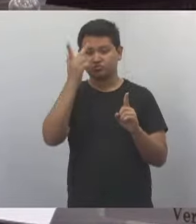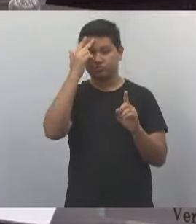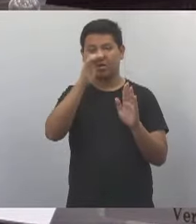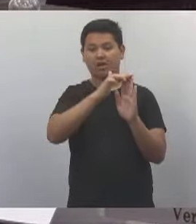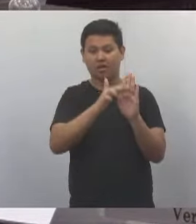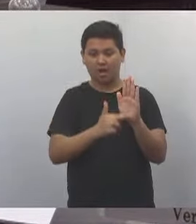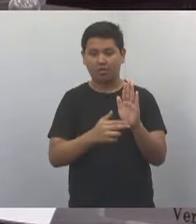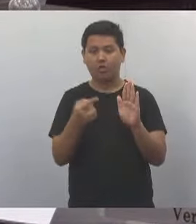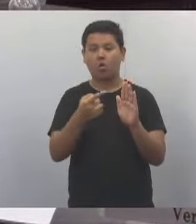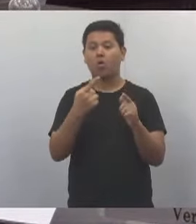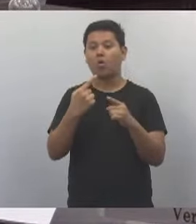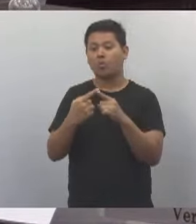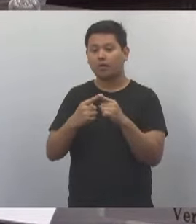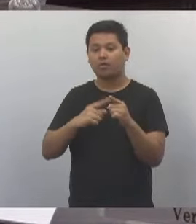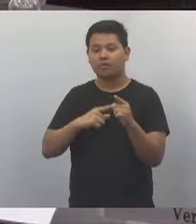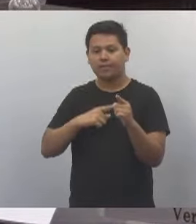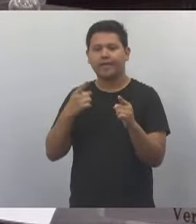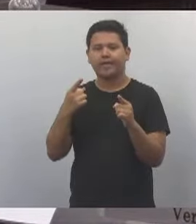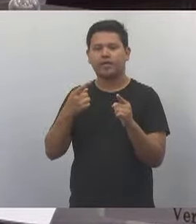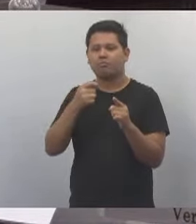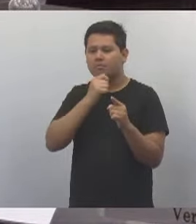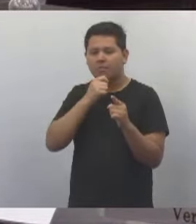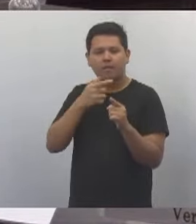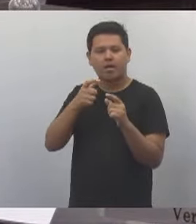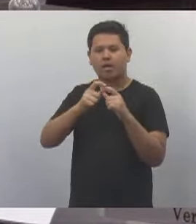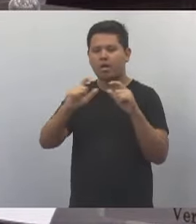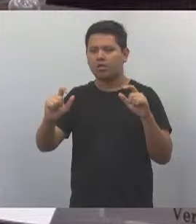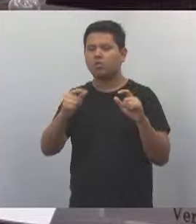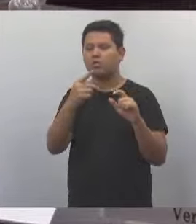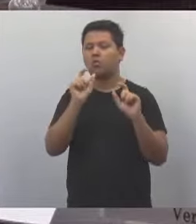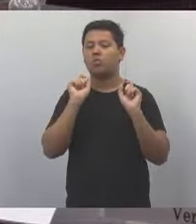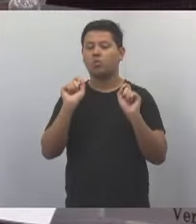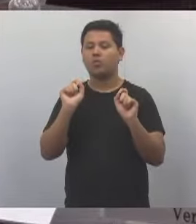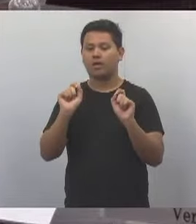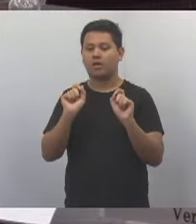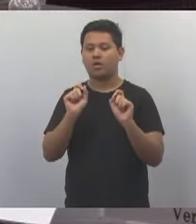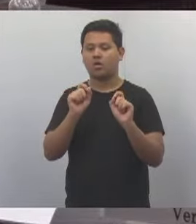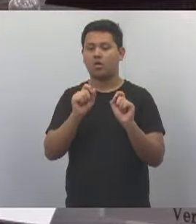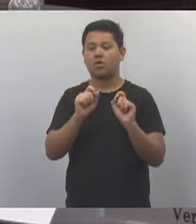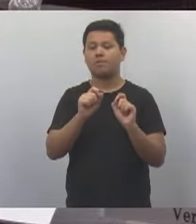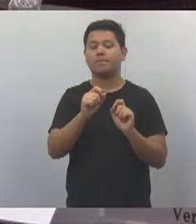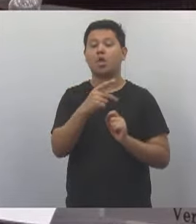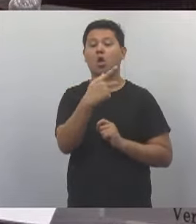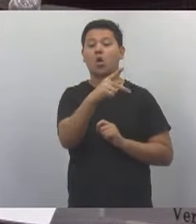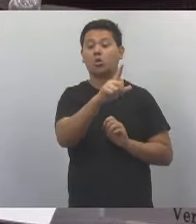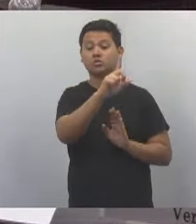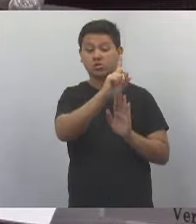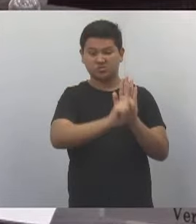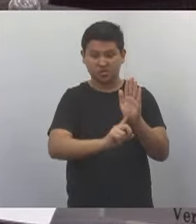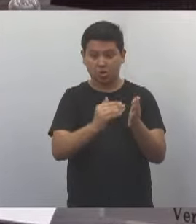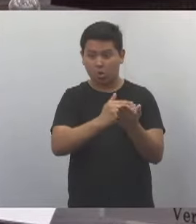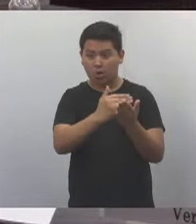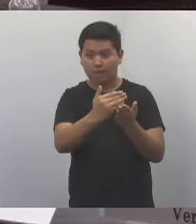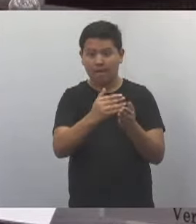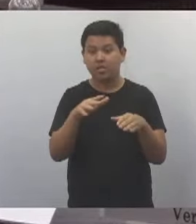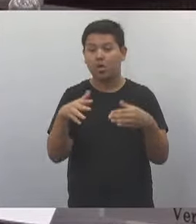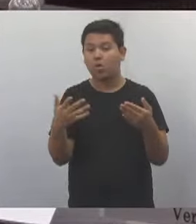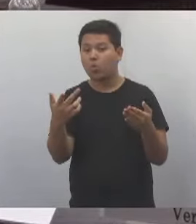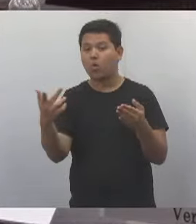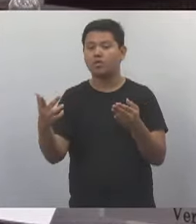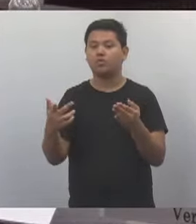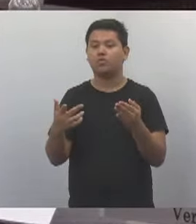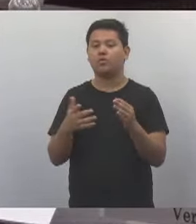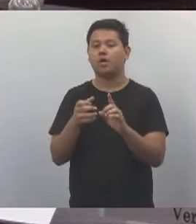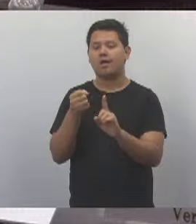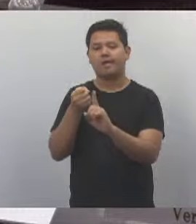estabelecido. Porque tem aquele velho ditado, né? O seu direito começa quando termina o meu. Então, a gente tem que respeitar